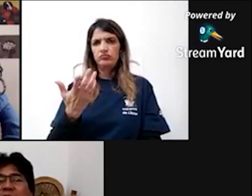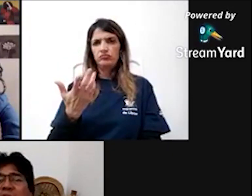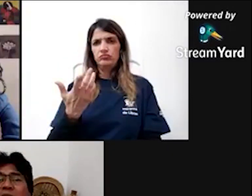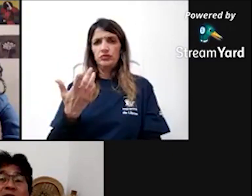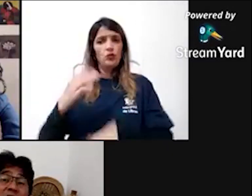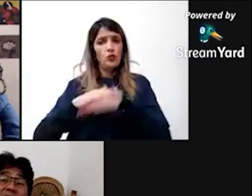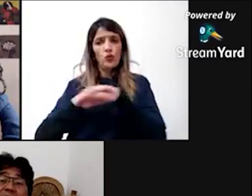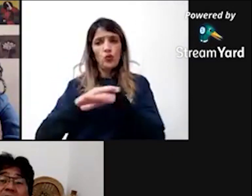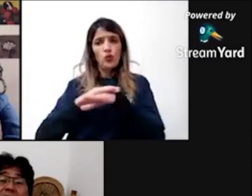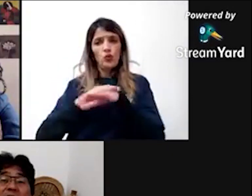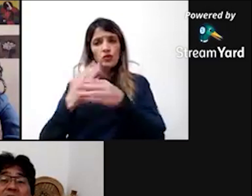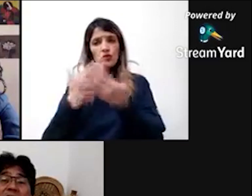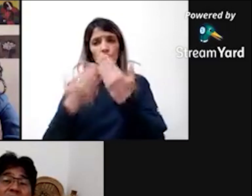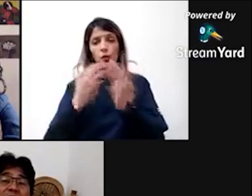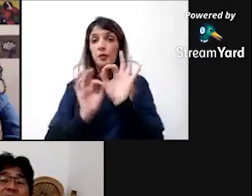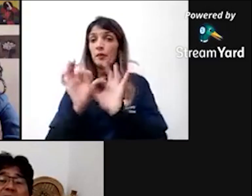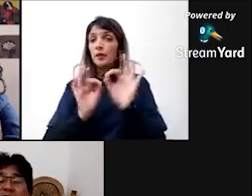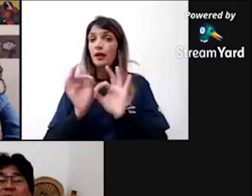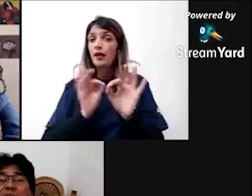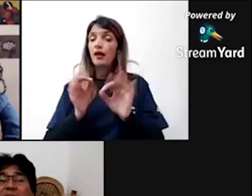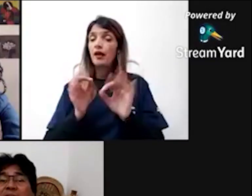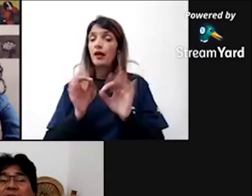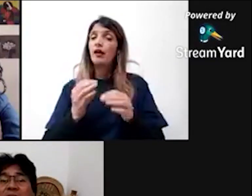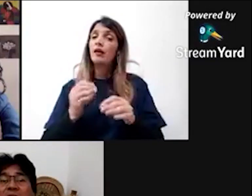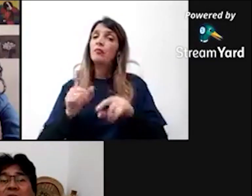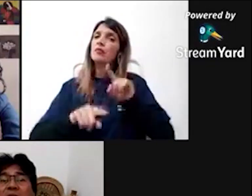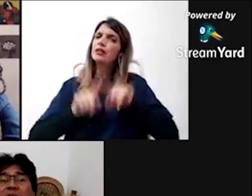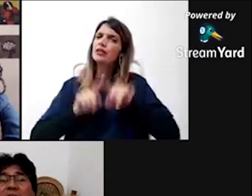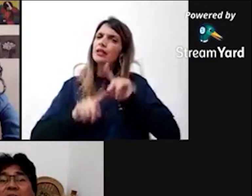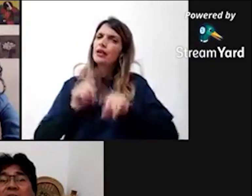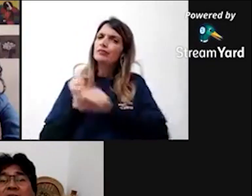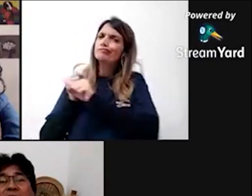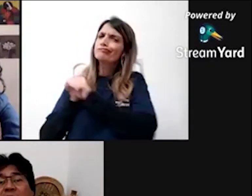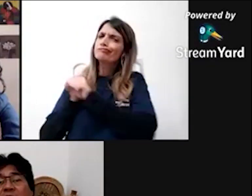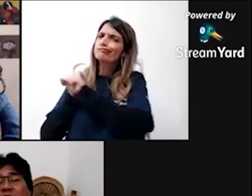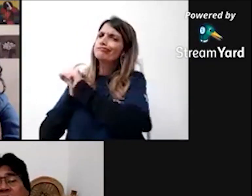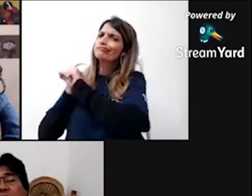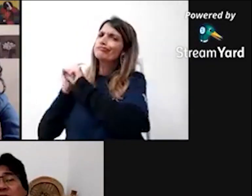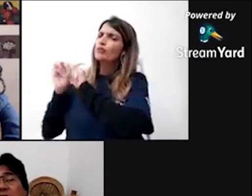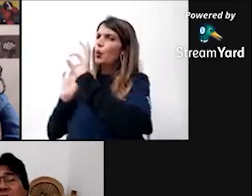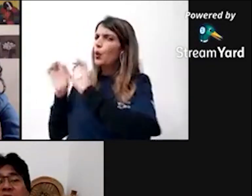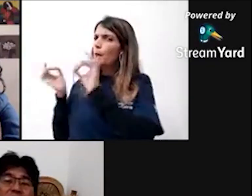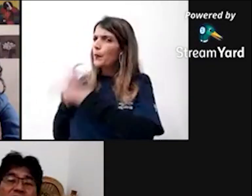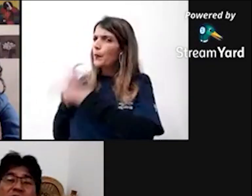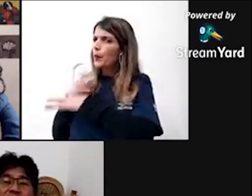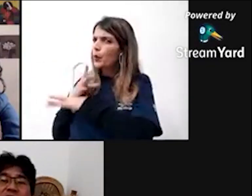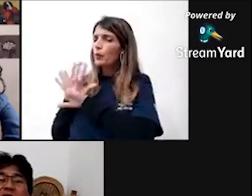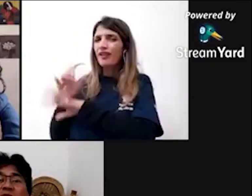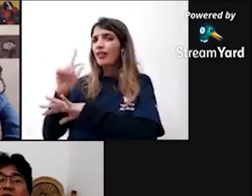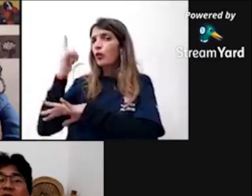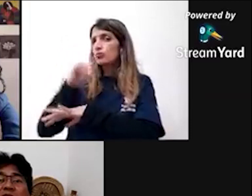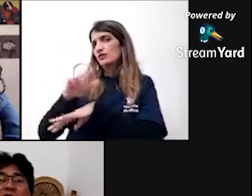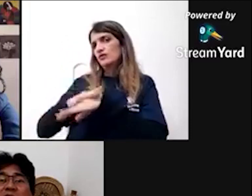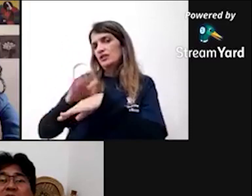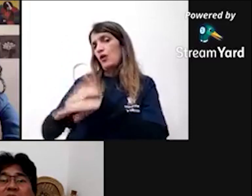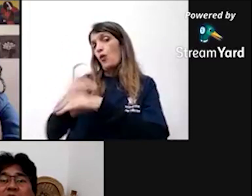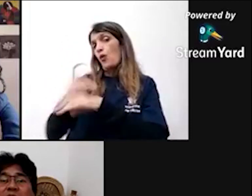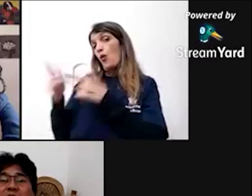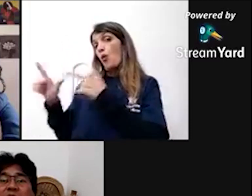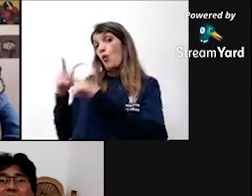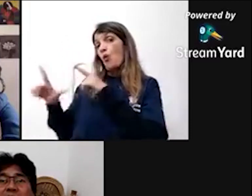esse material, que já há anos já era para estar preparado, mas terminaram não conseguindo fazer. Outros indígenas não